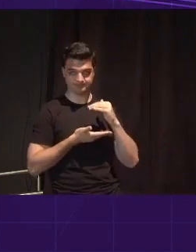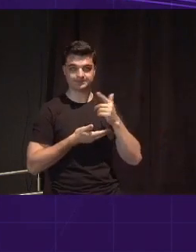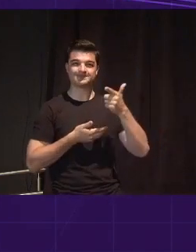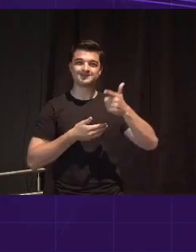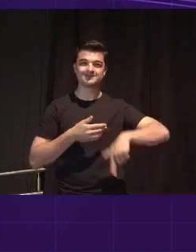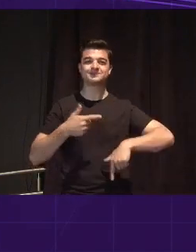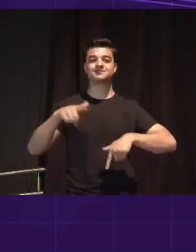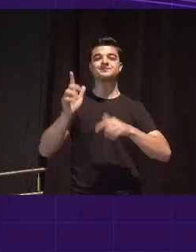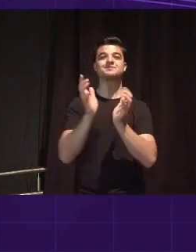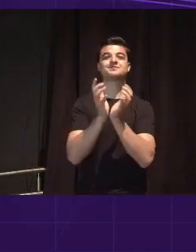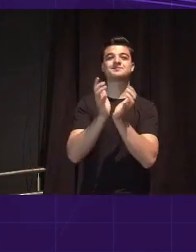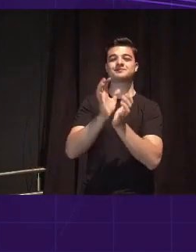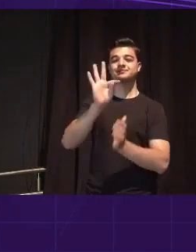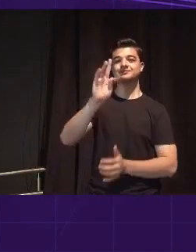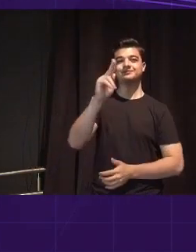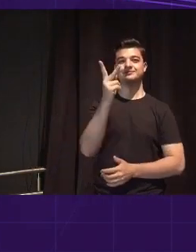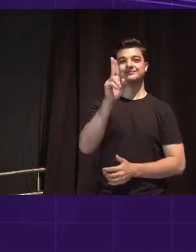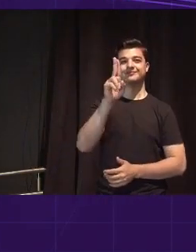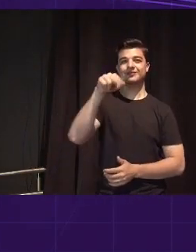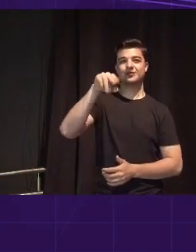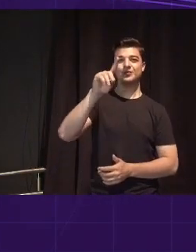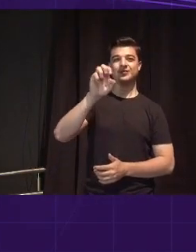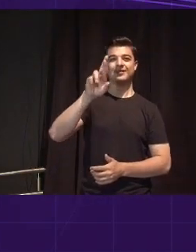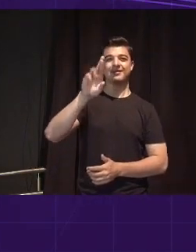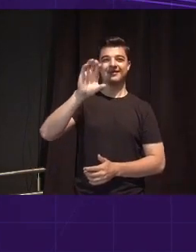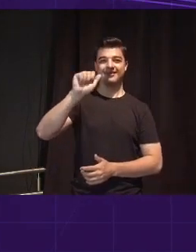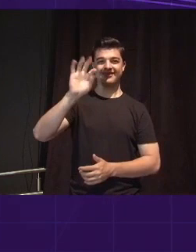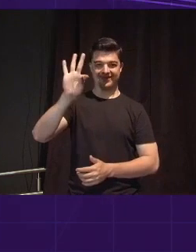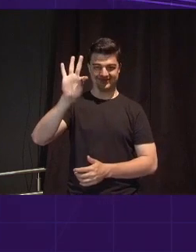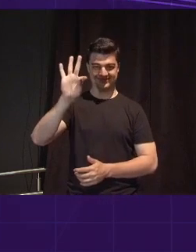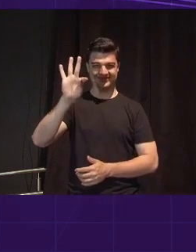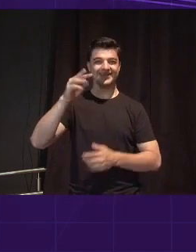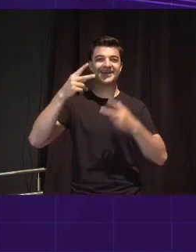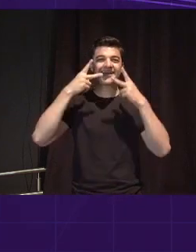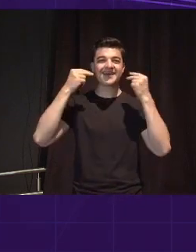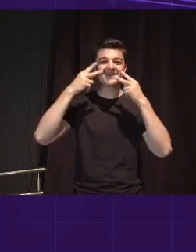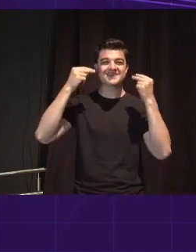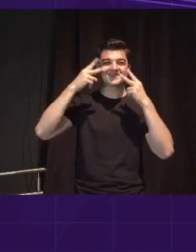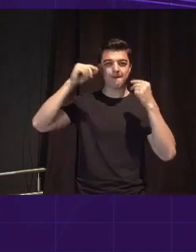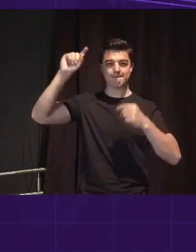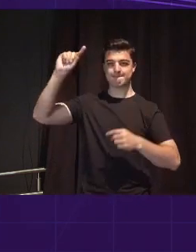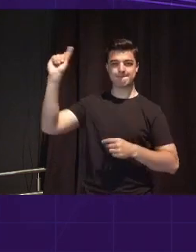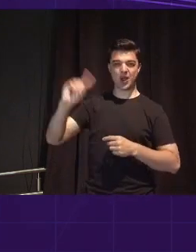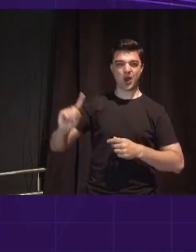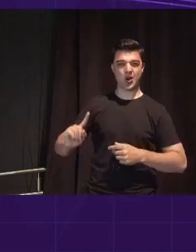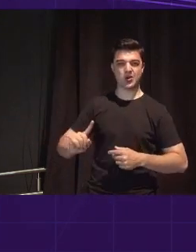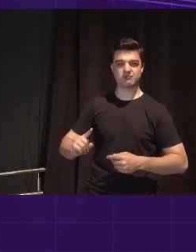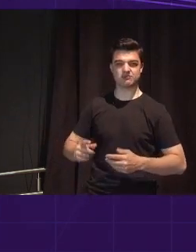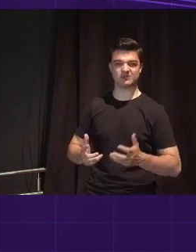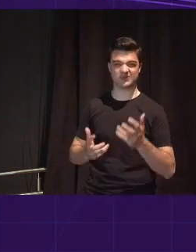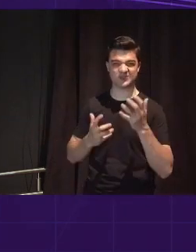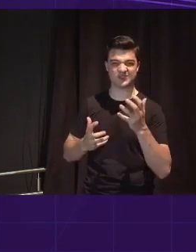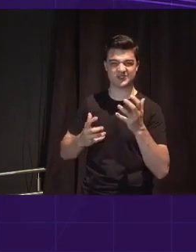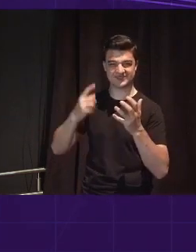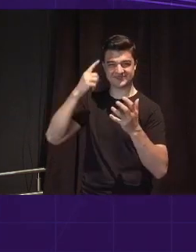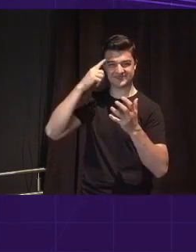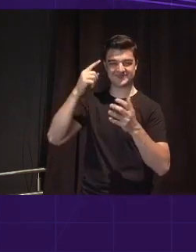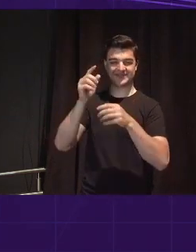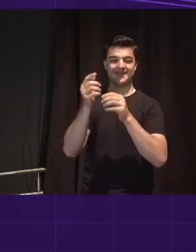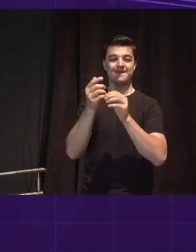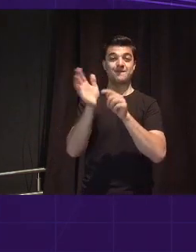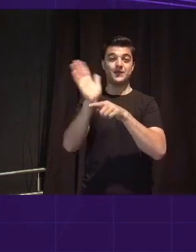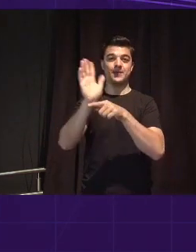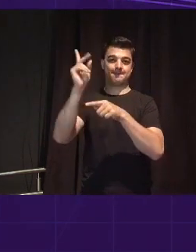de agilidade, né, com esse pensamento já mais antigo, e vem também o time de enablement, que é um time